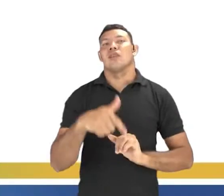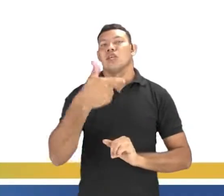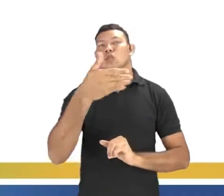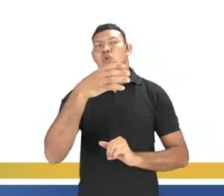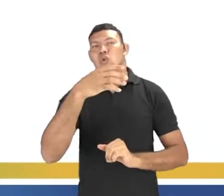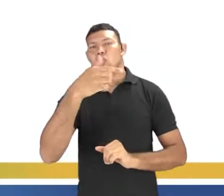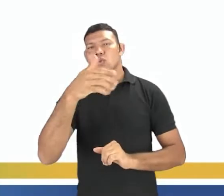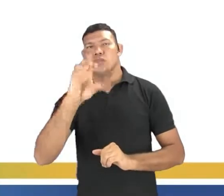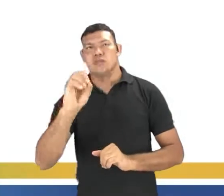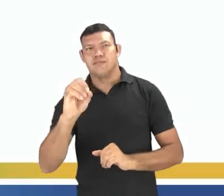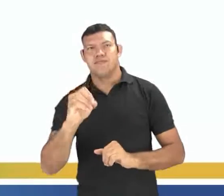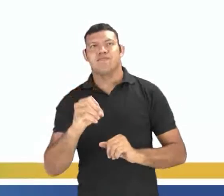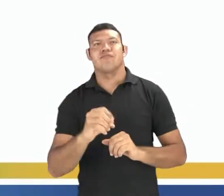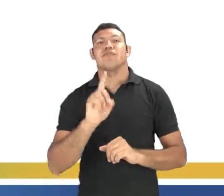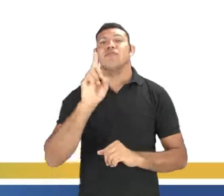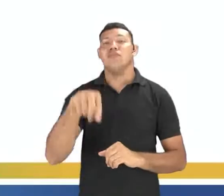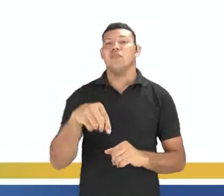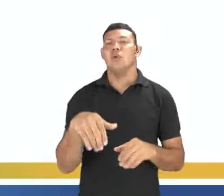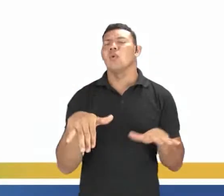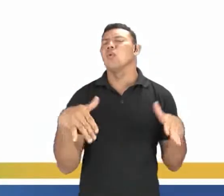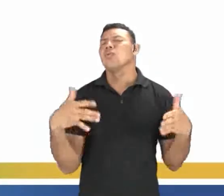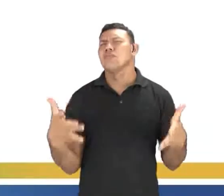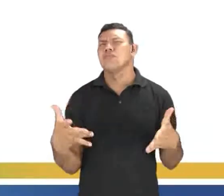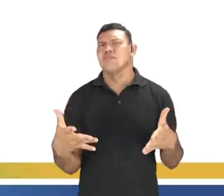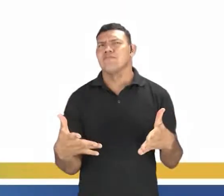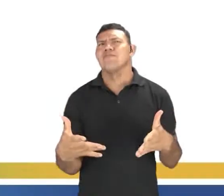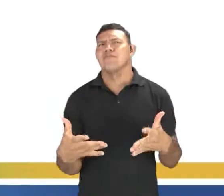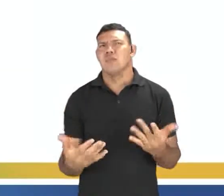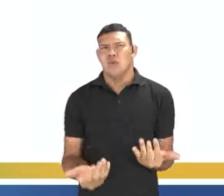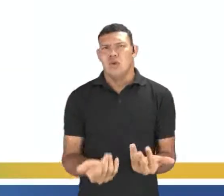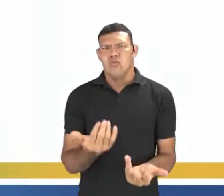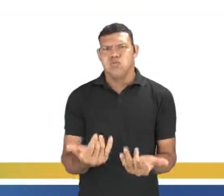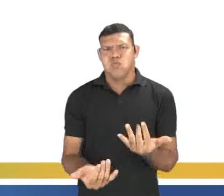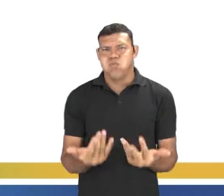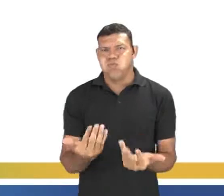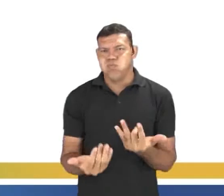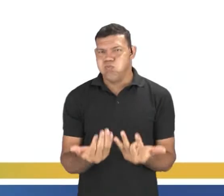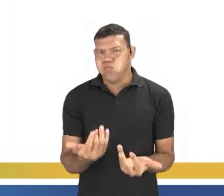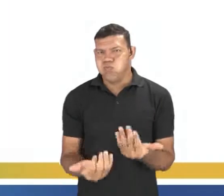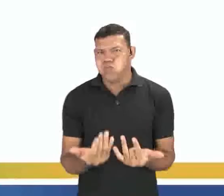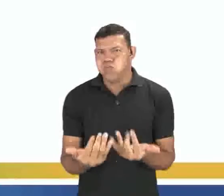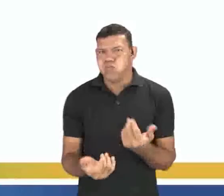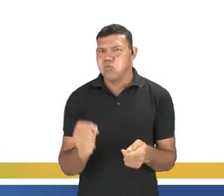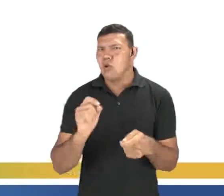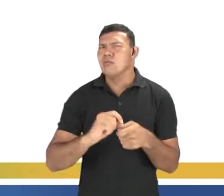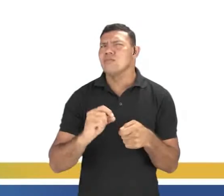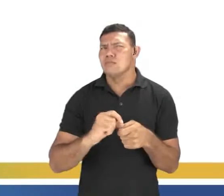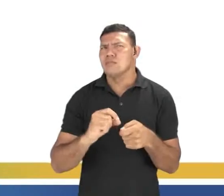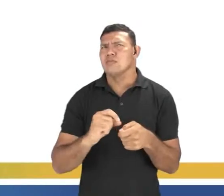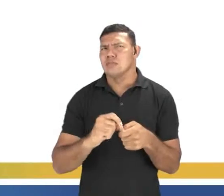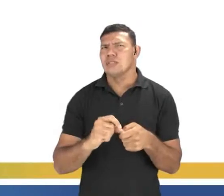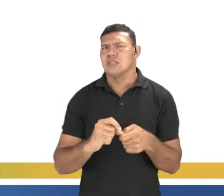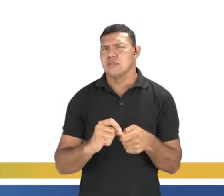2.848/40, né, que diz o seguinte: causar incêndio, expondo